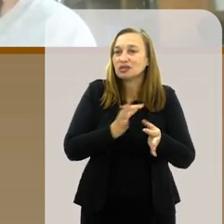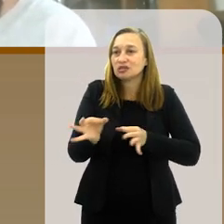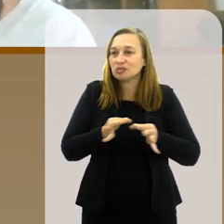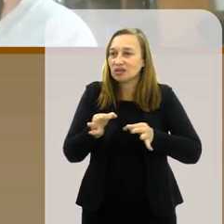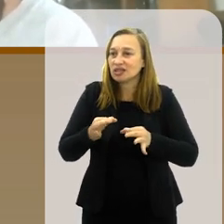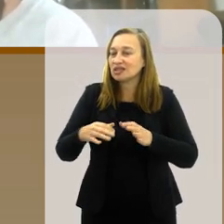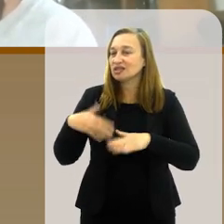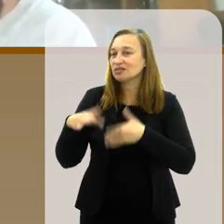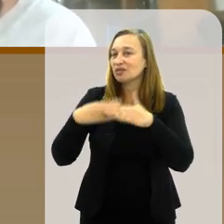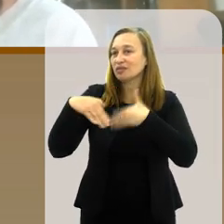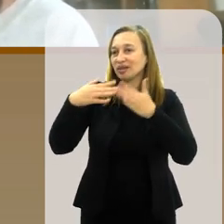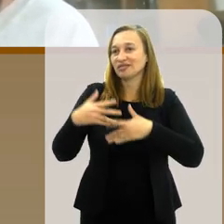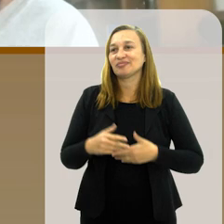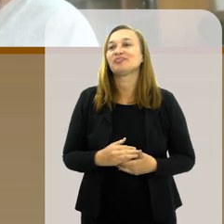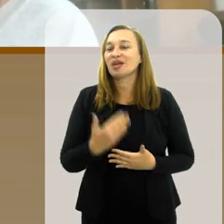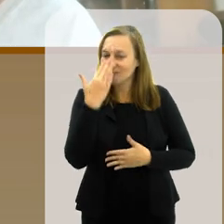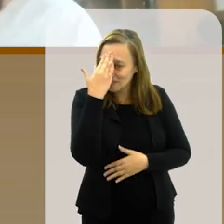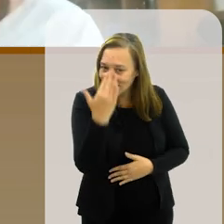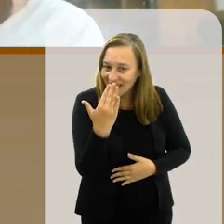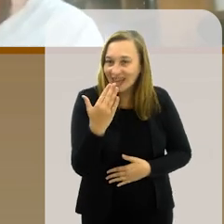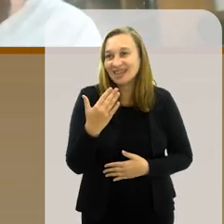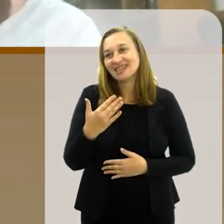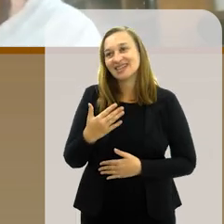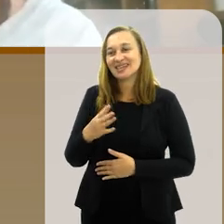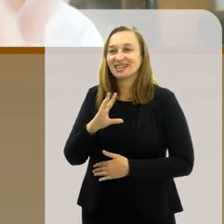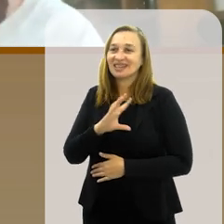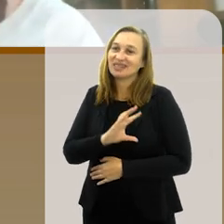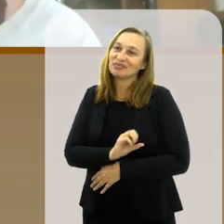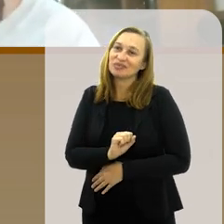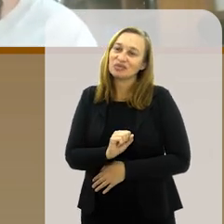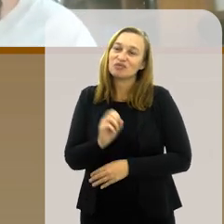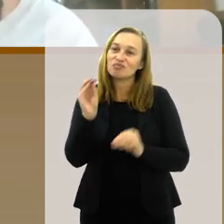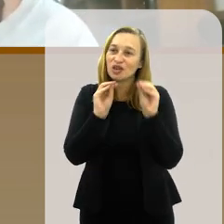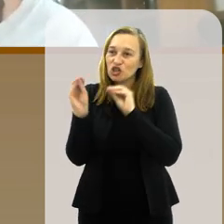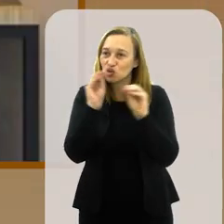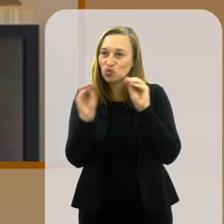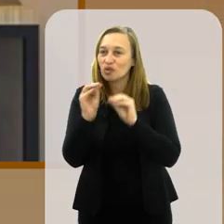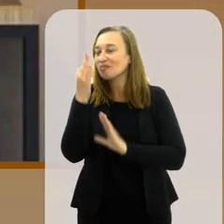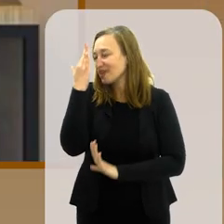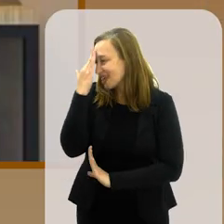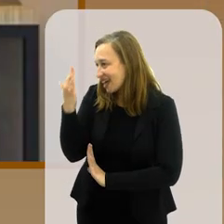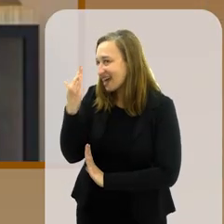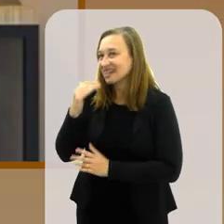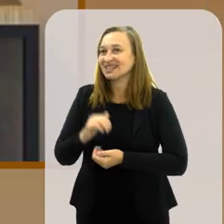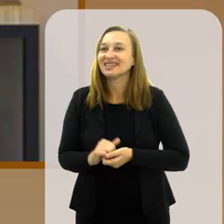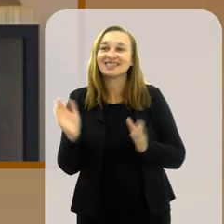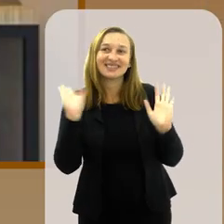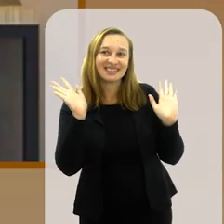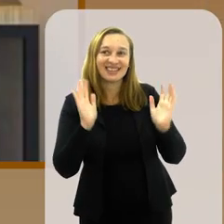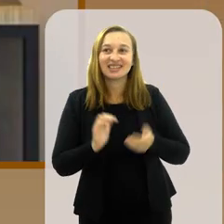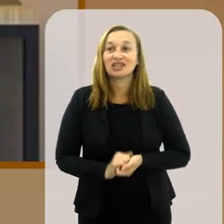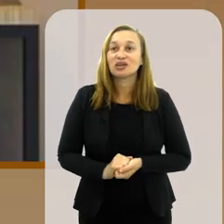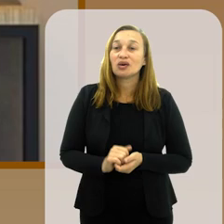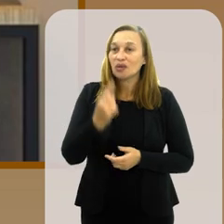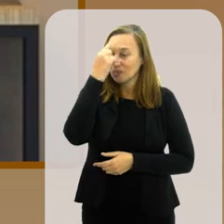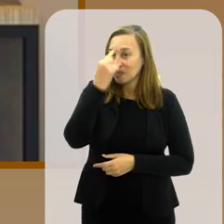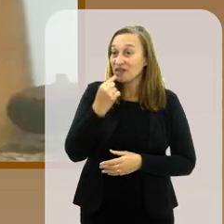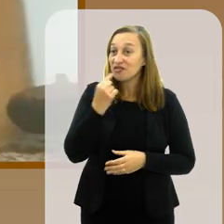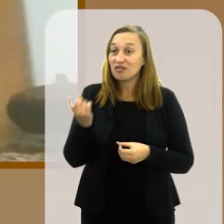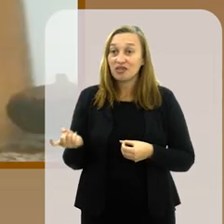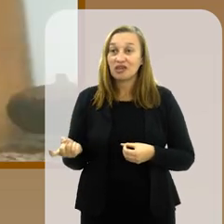que os projetos continuem de vento em popa. Obrigada, querida. Um beijão. Beijo.